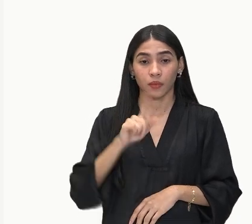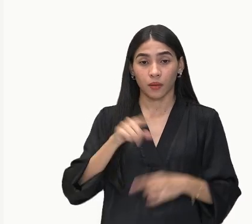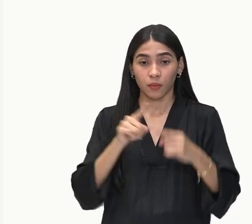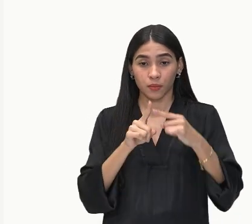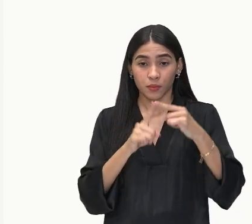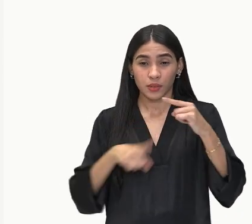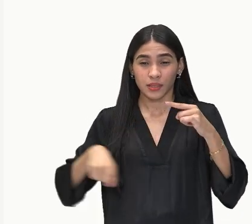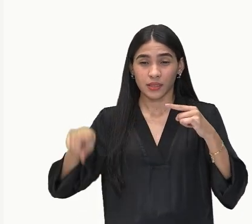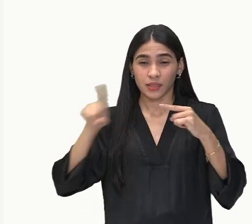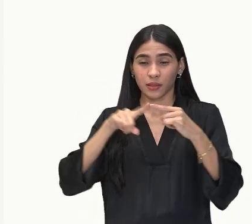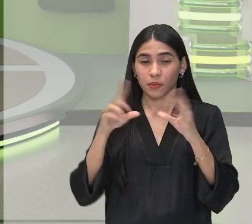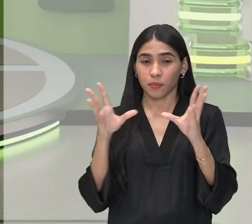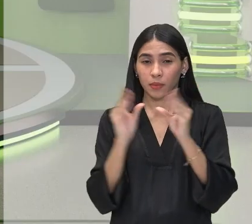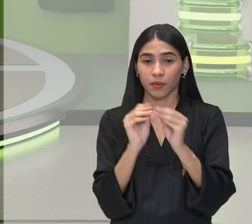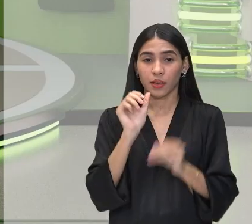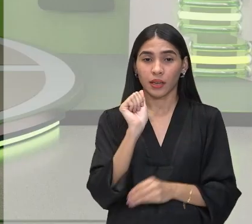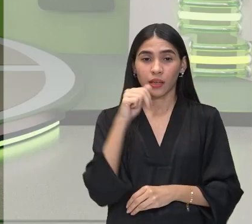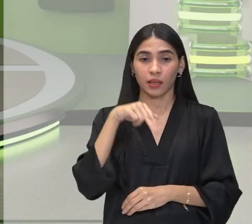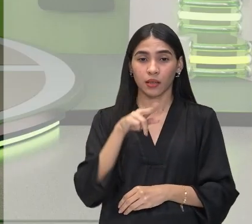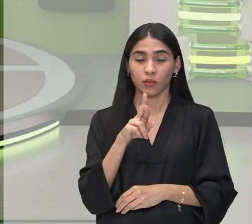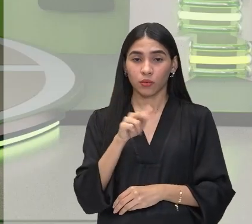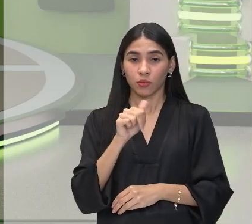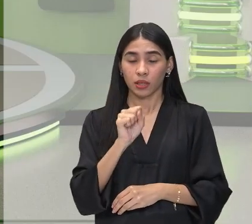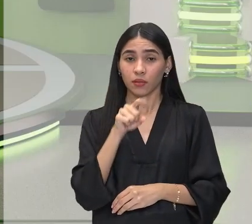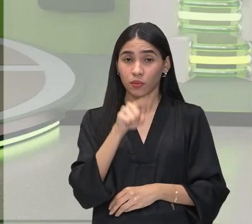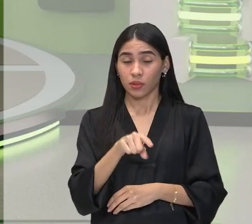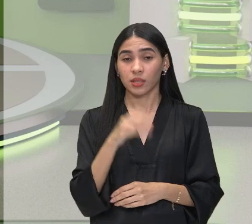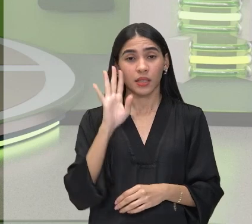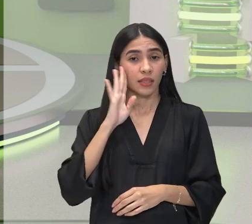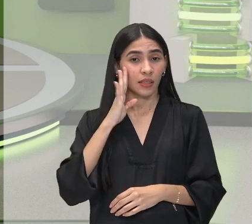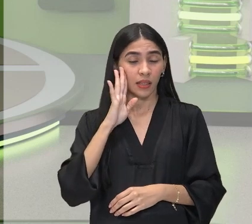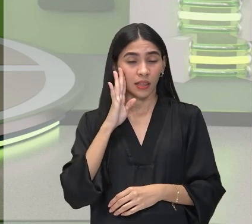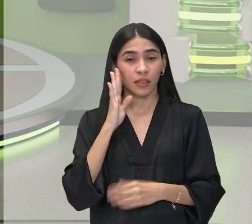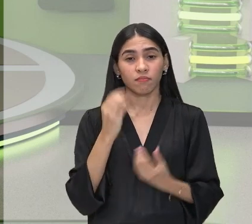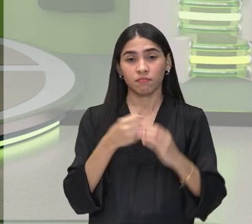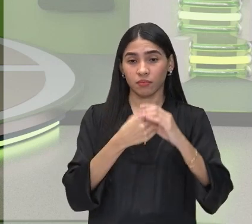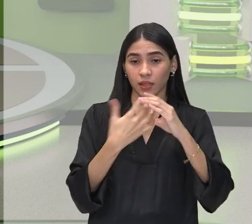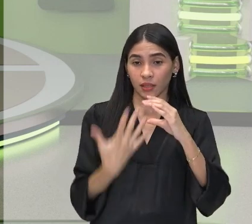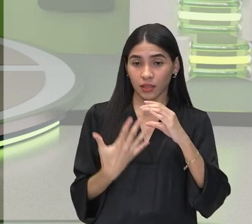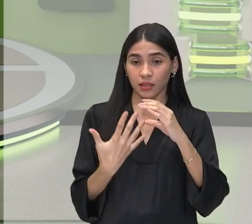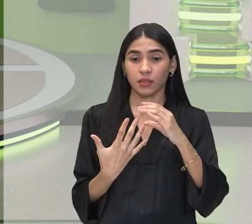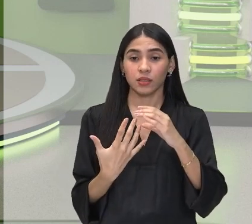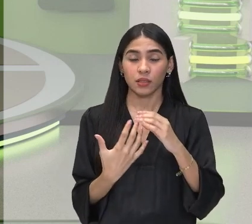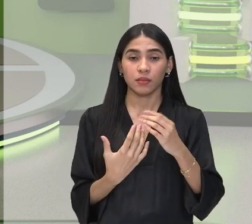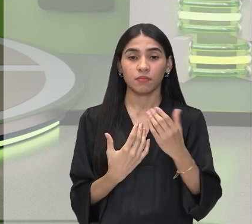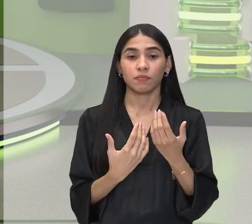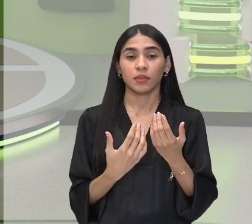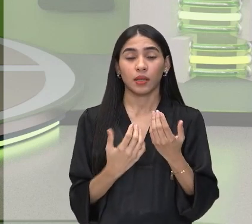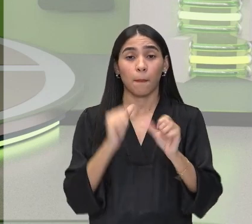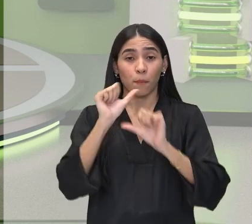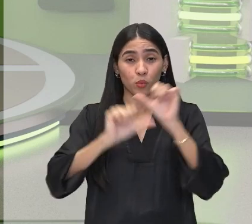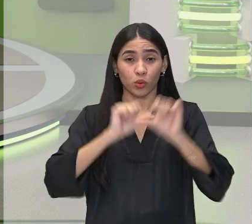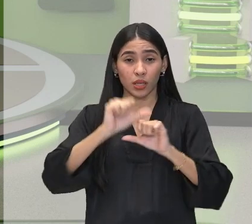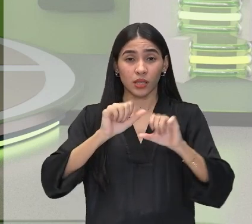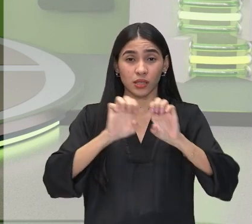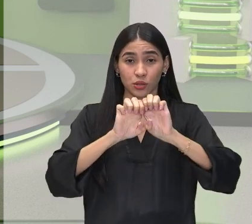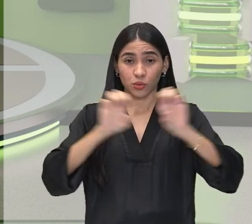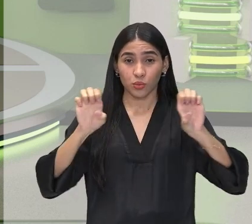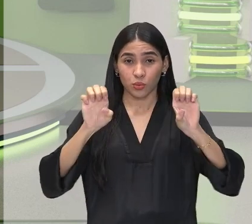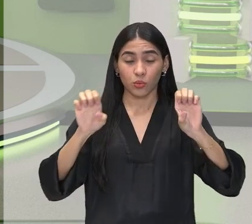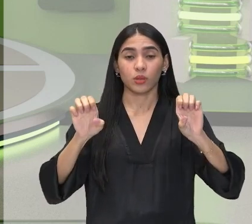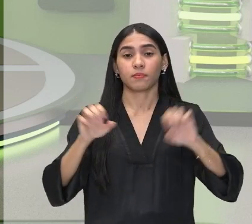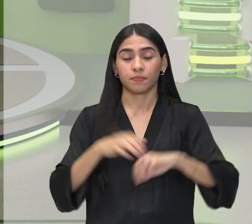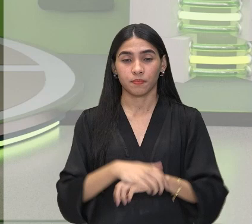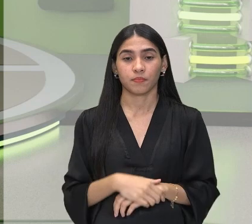bem breve dos anuras, para vocês entenderem um pouquinho a característica da metamorfose, quer dizer que muda a